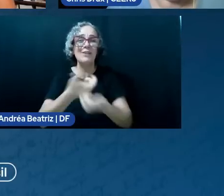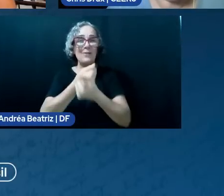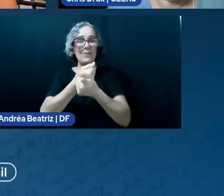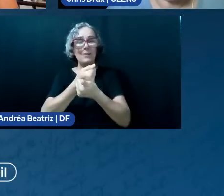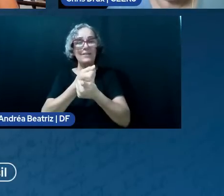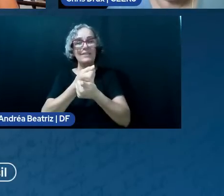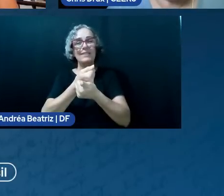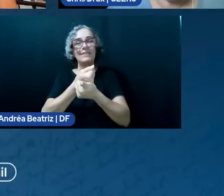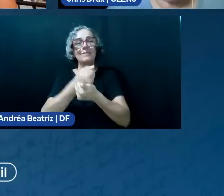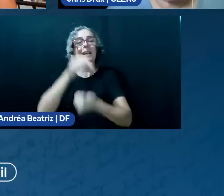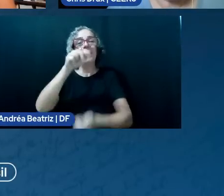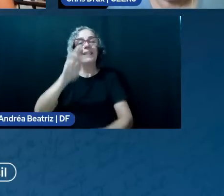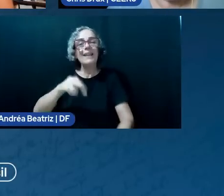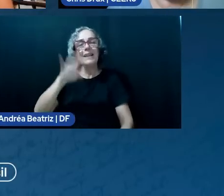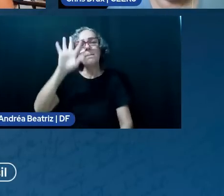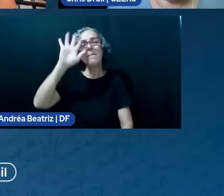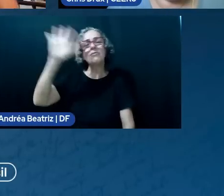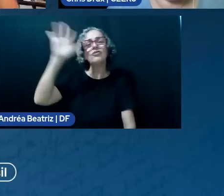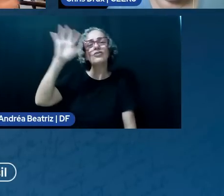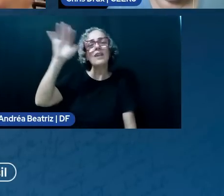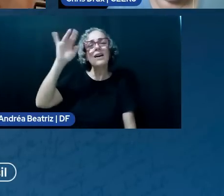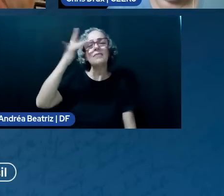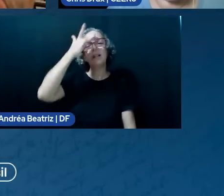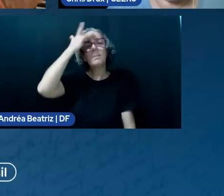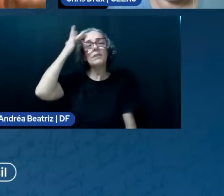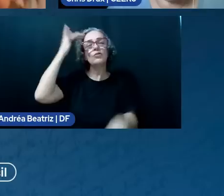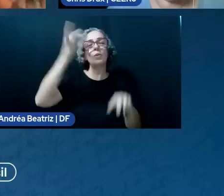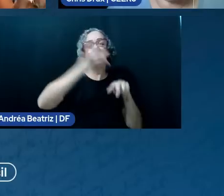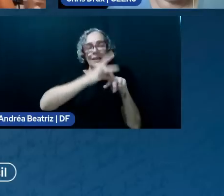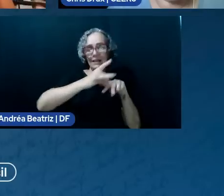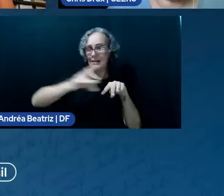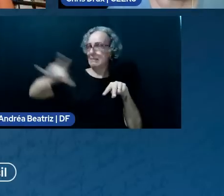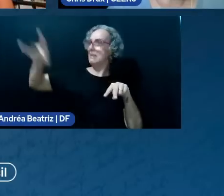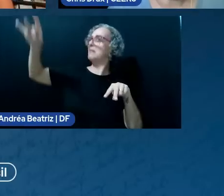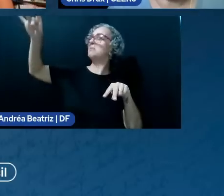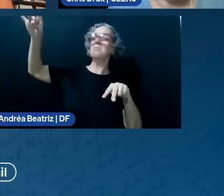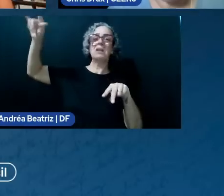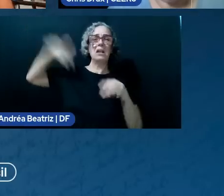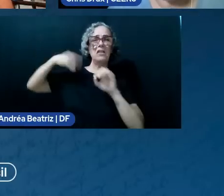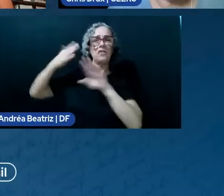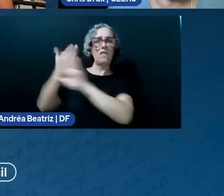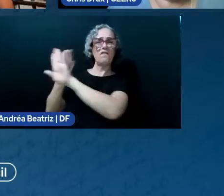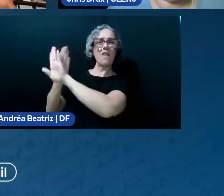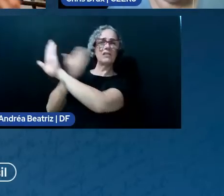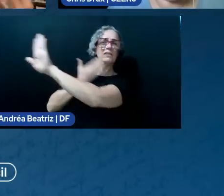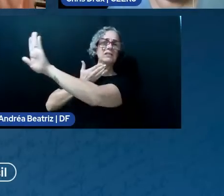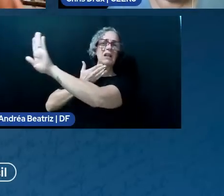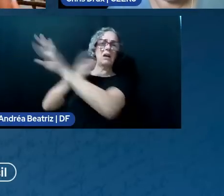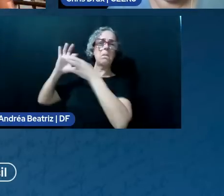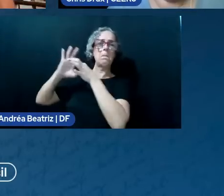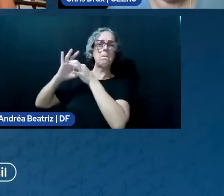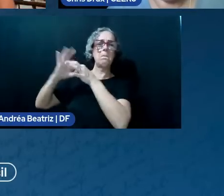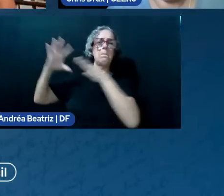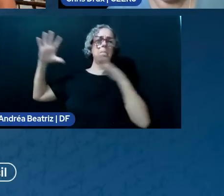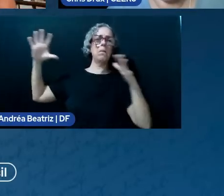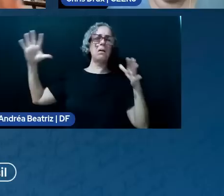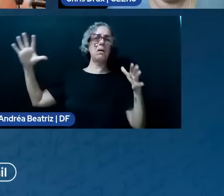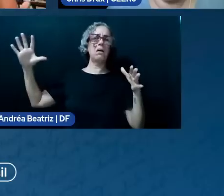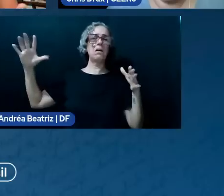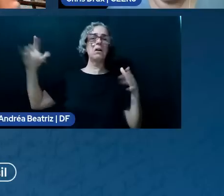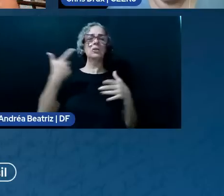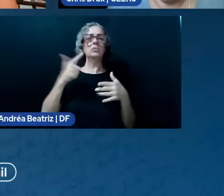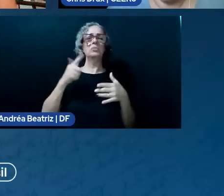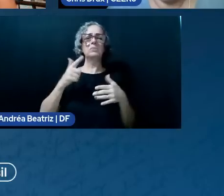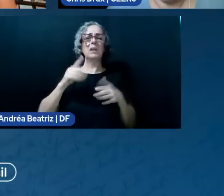morte, a reencarnação, enfraquecia os laços de família ou enfraquecia os laços de afinidade que